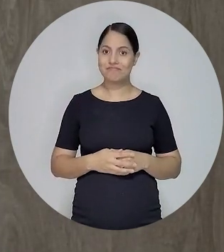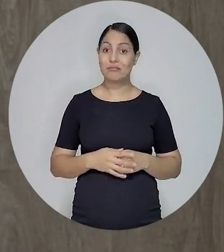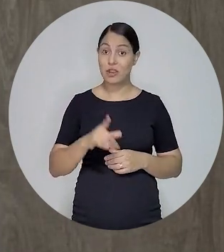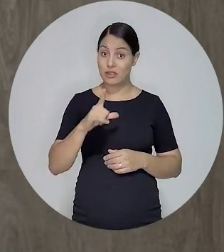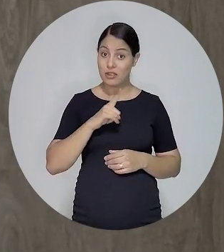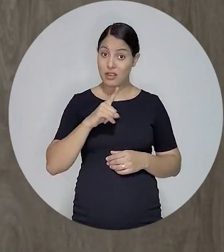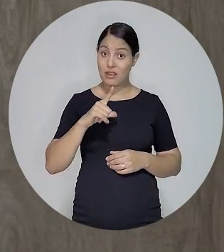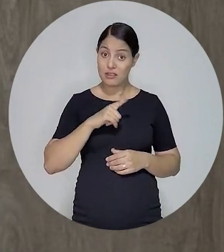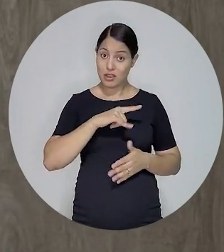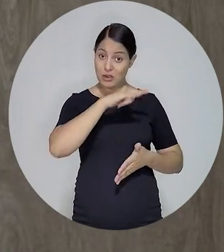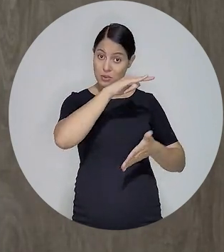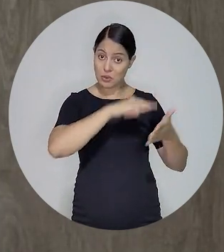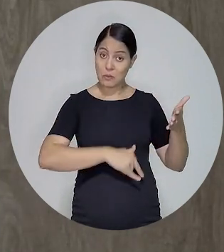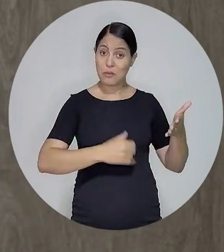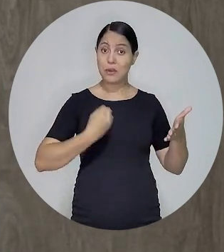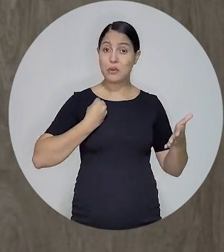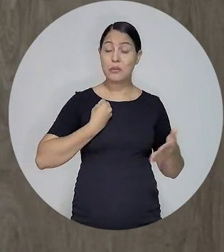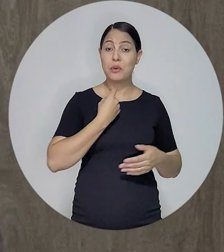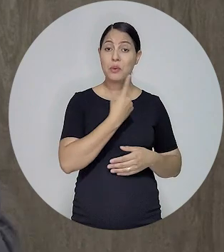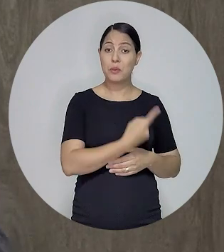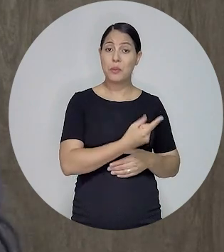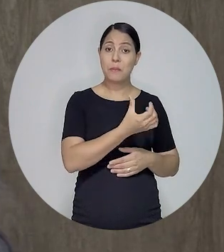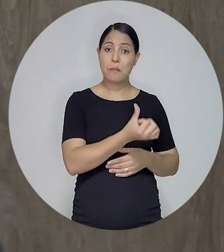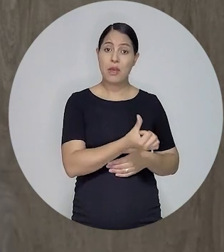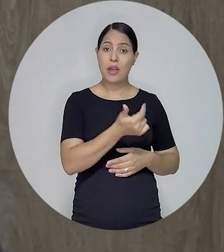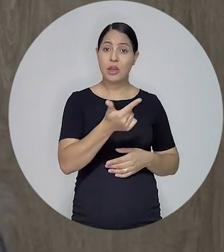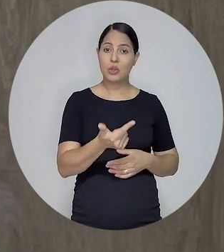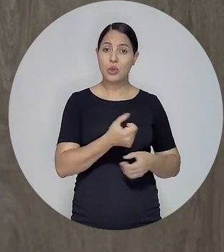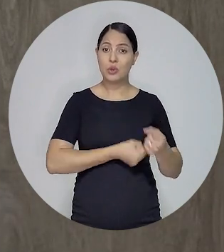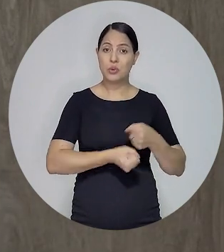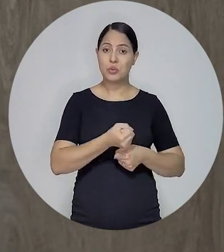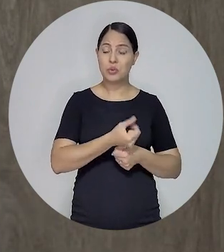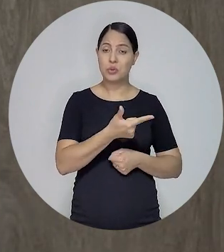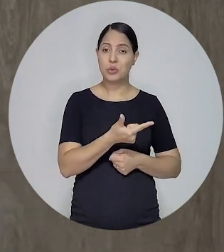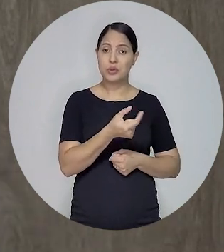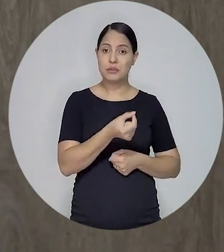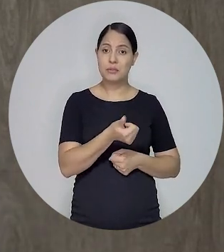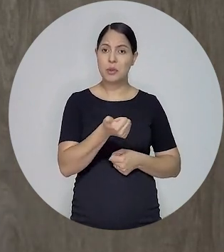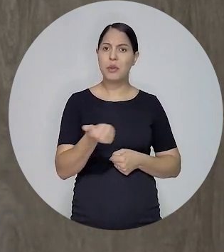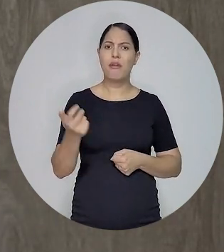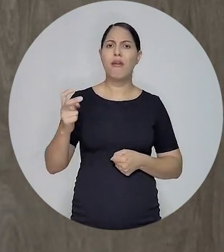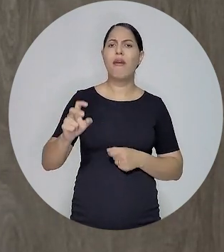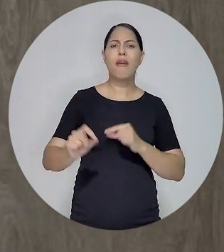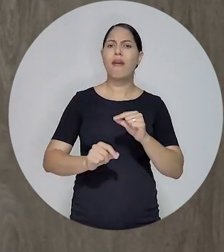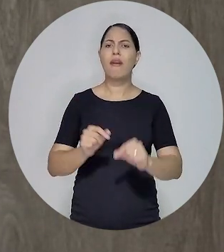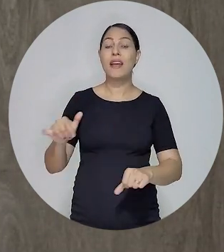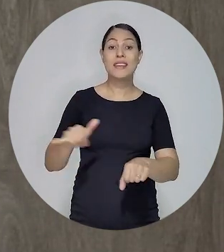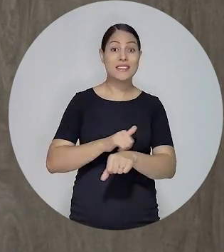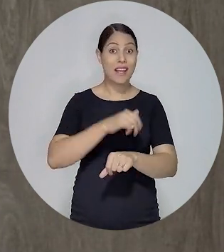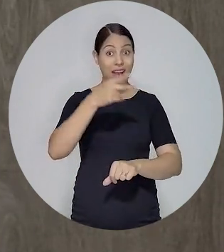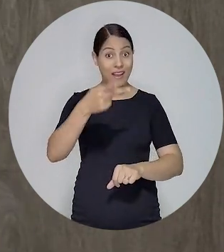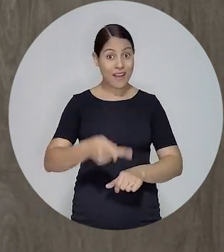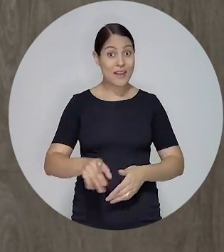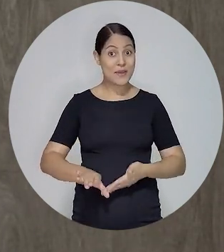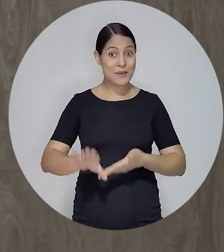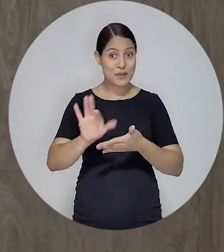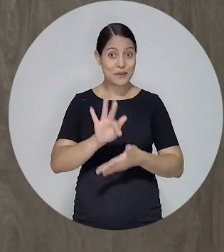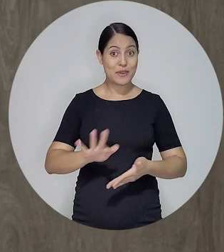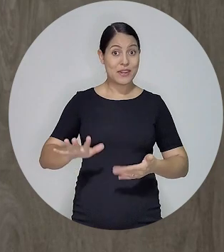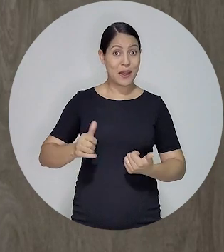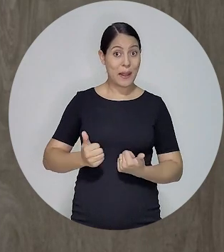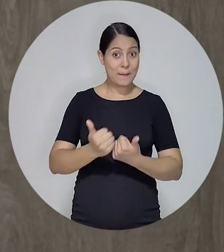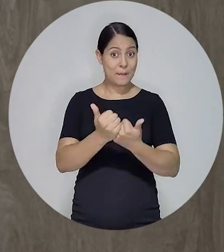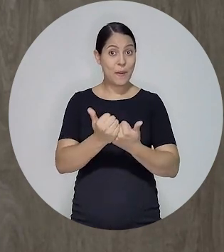advocacia, fazendo valer o provimento de número 162 de 2015, editado pelo Conselho Federal da OAB, que criou o